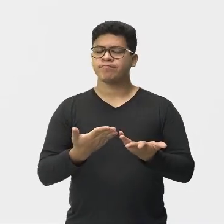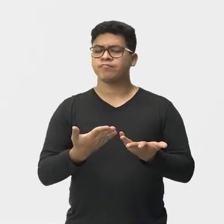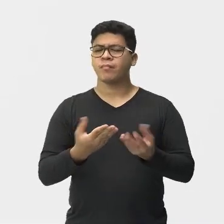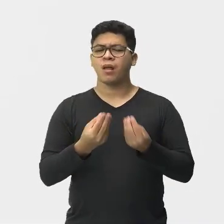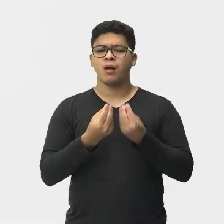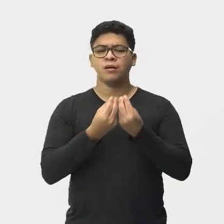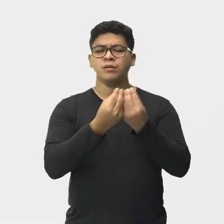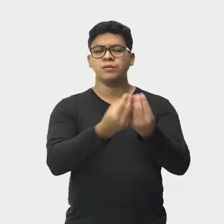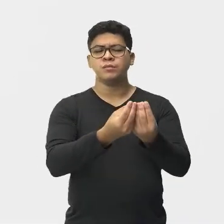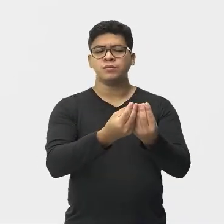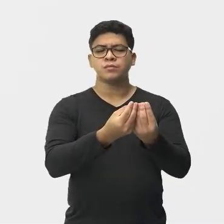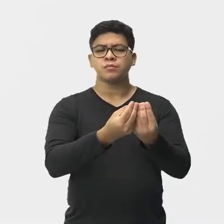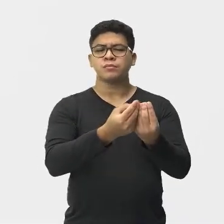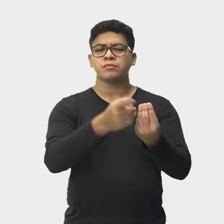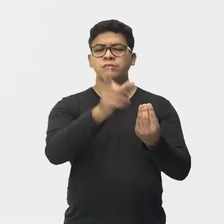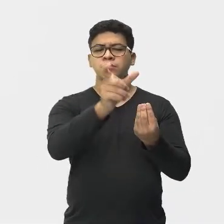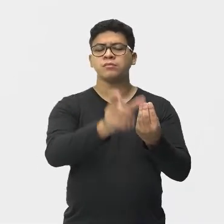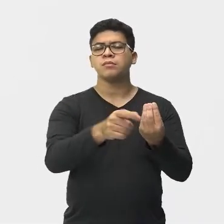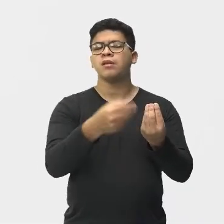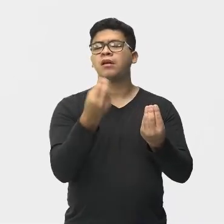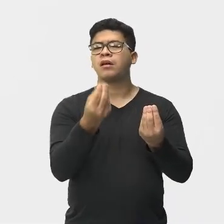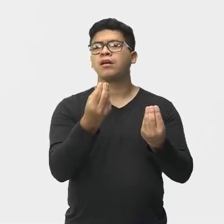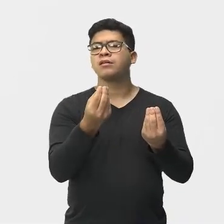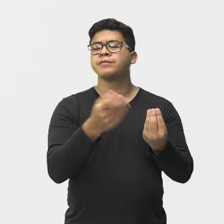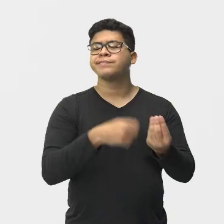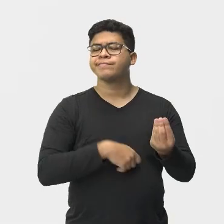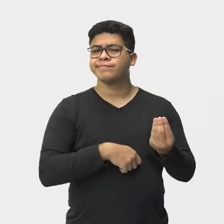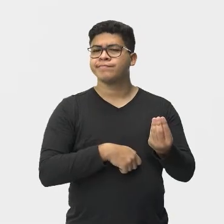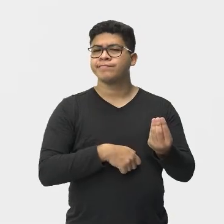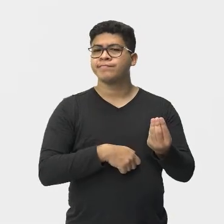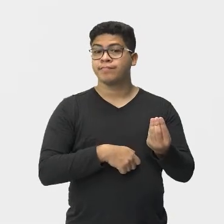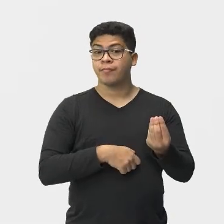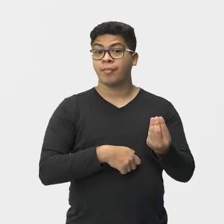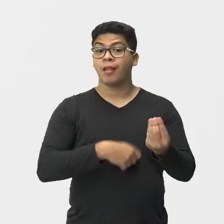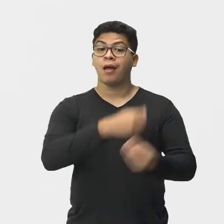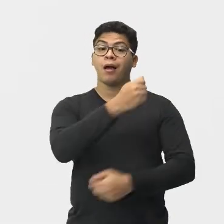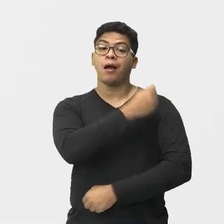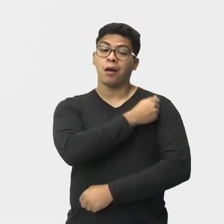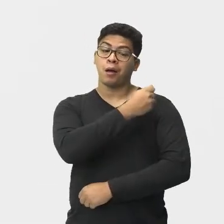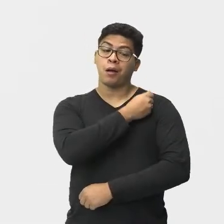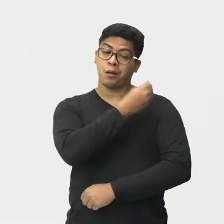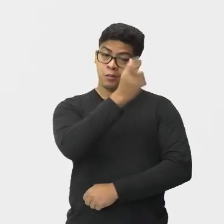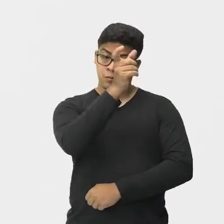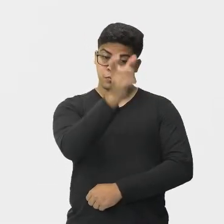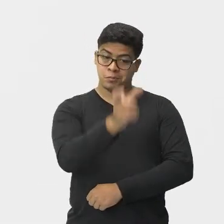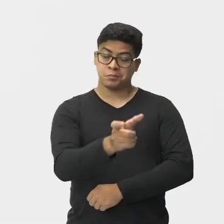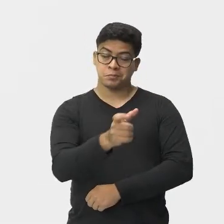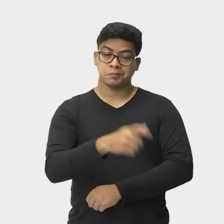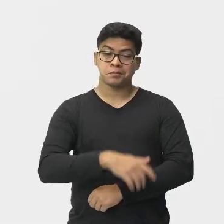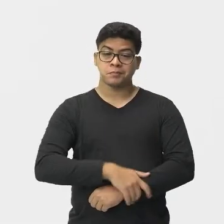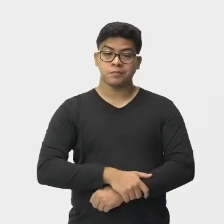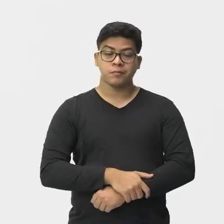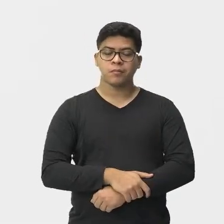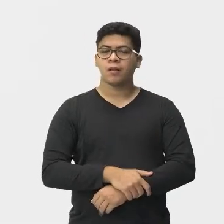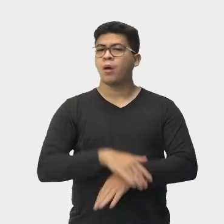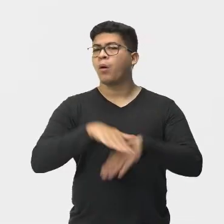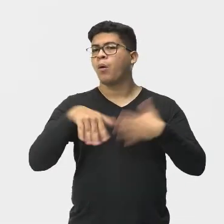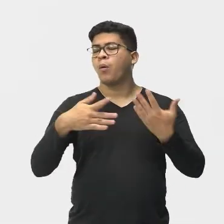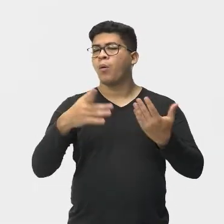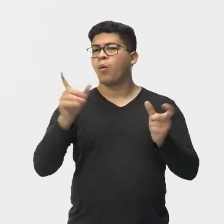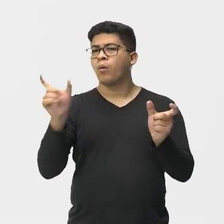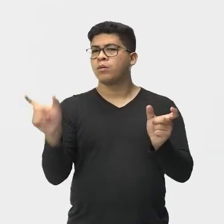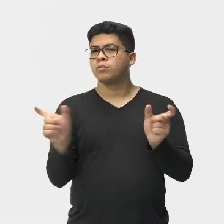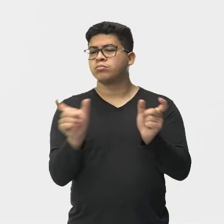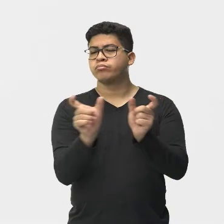daré livros. E aí eu tenho a resposta. Para quem eu vou dar os livros? Aos alunos. Qual é o pronome complemento que eu